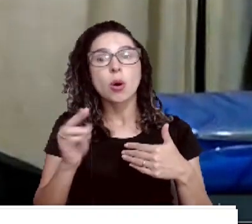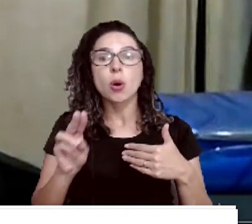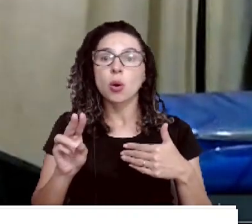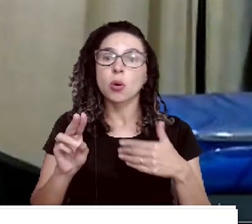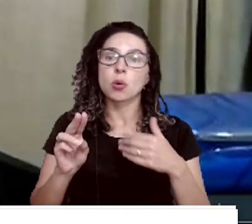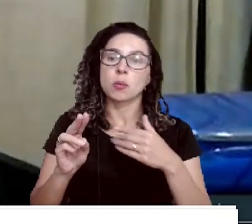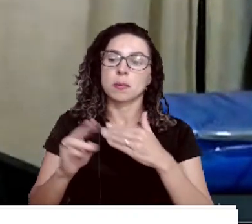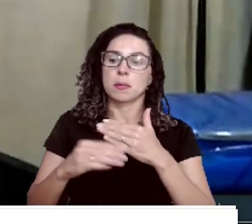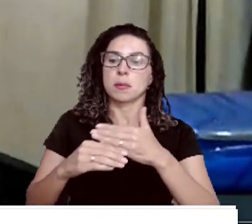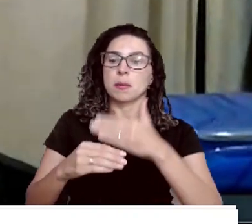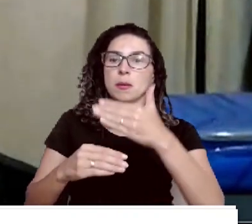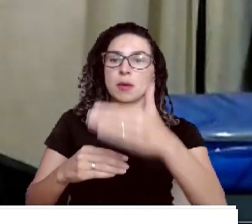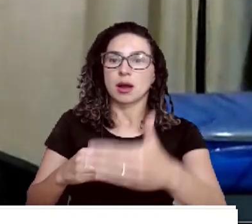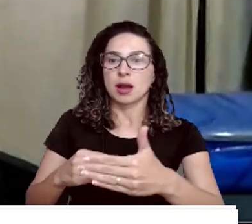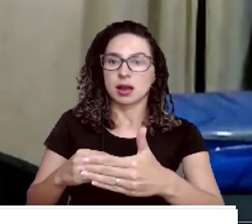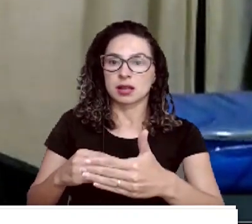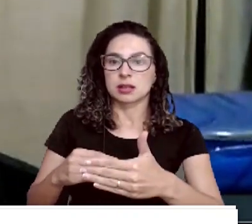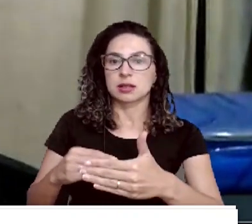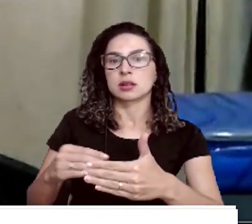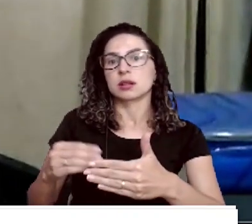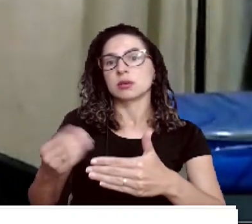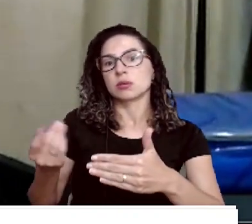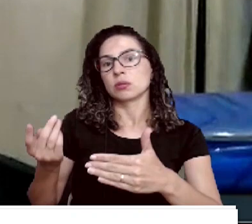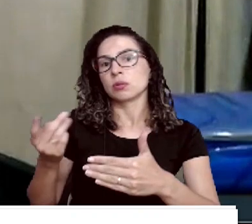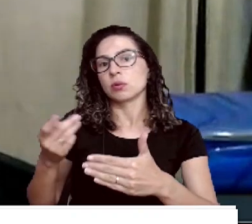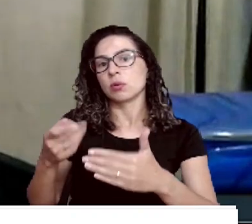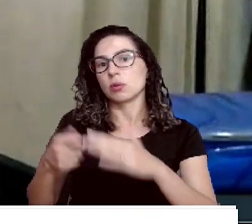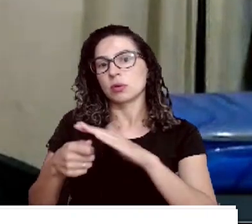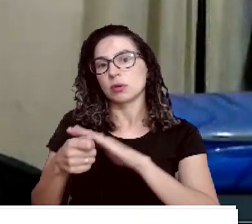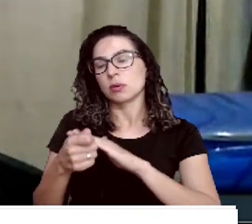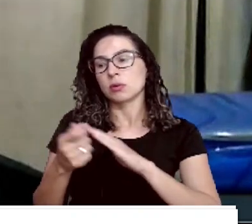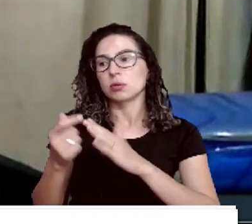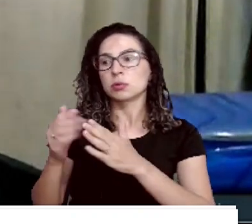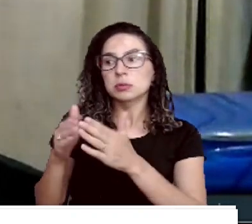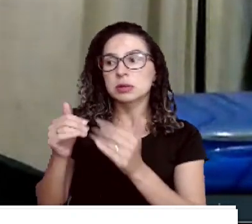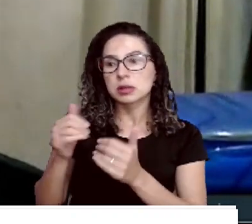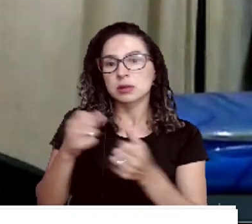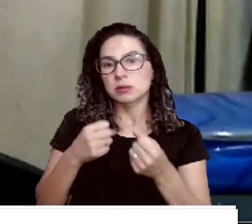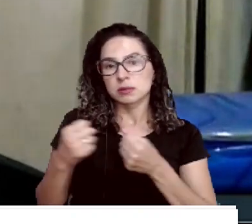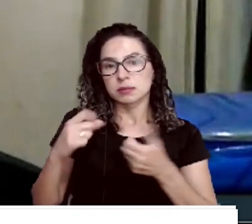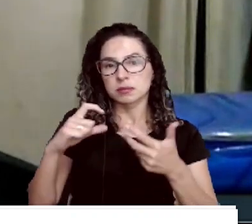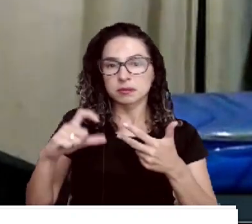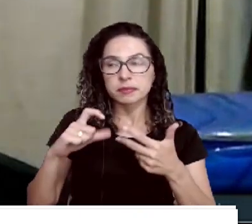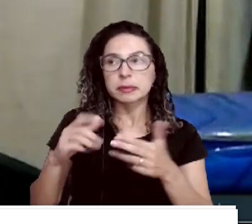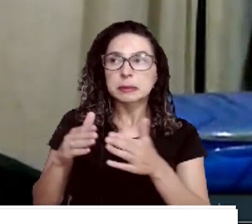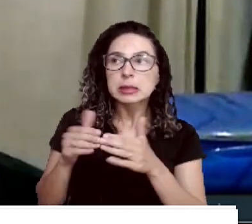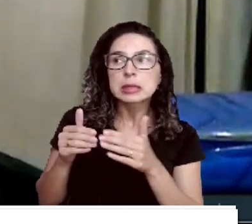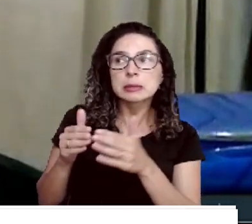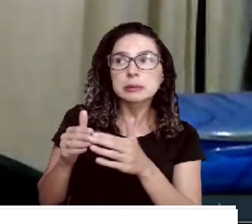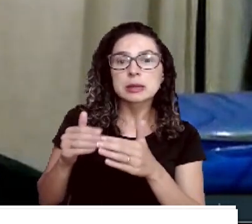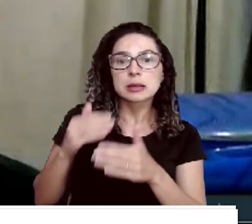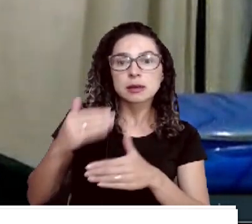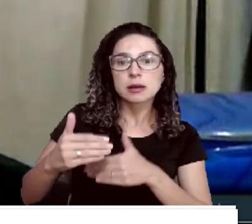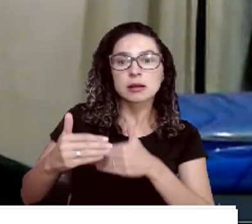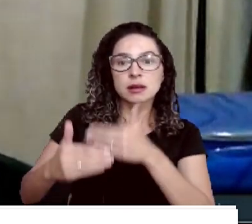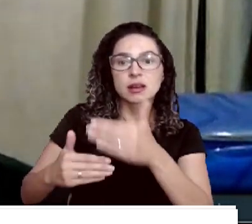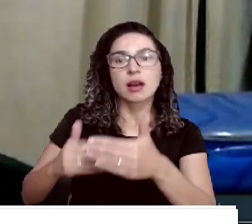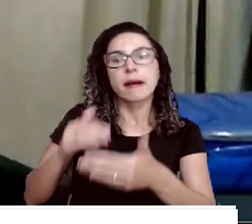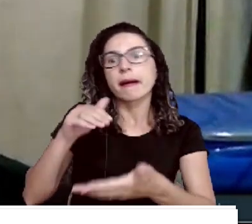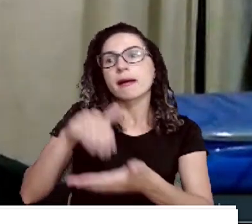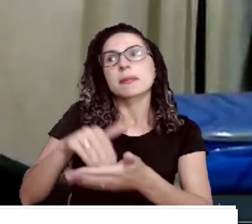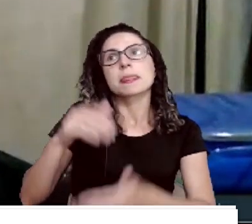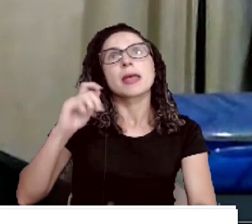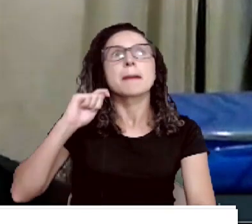dias com os recursos que o executivo pode fazer, vai pedindo recurso, recurso, recurso. Vai chegar, vamos supor, abril, maio,